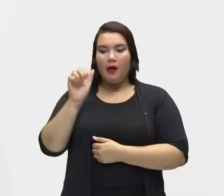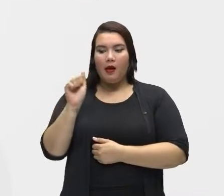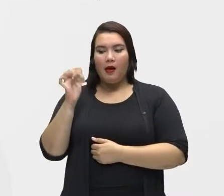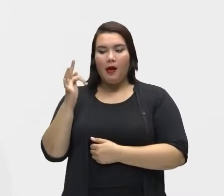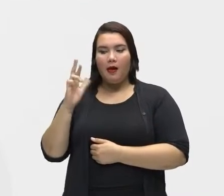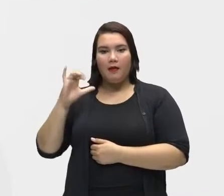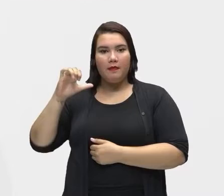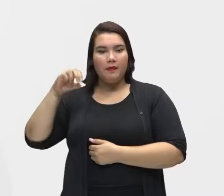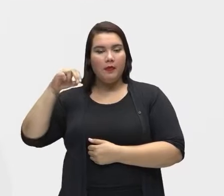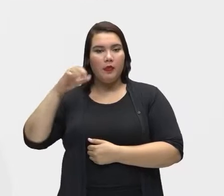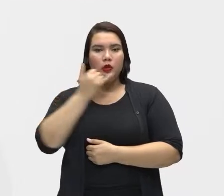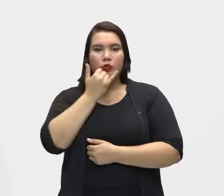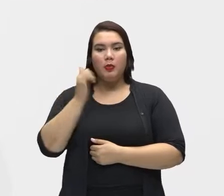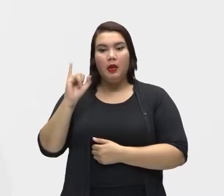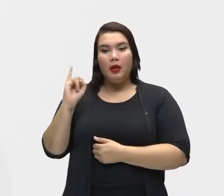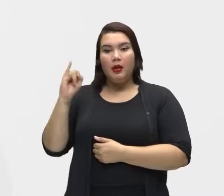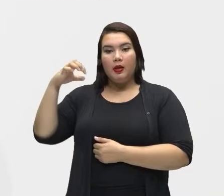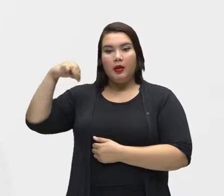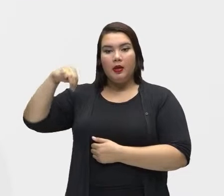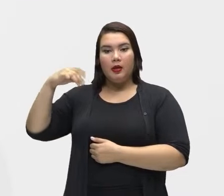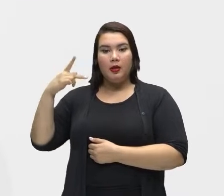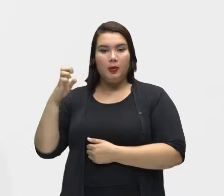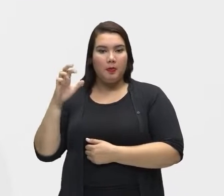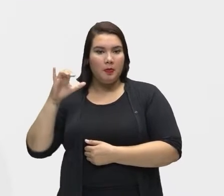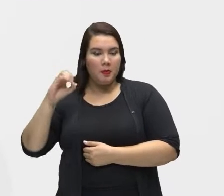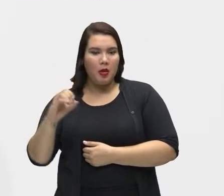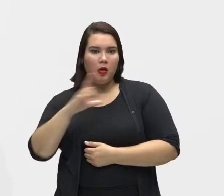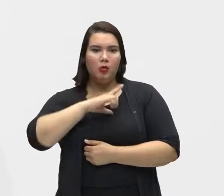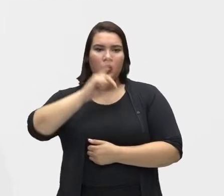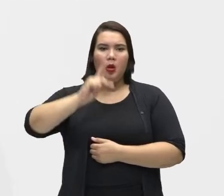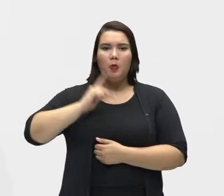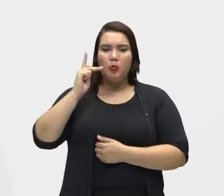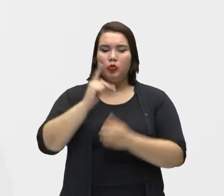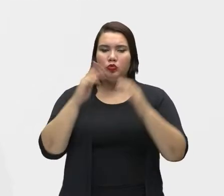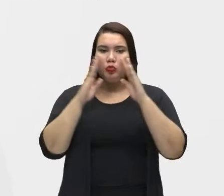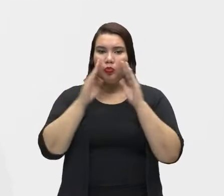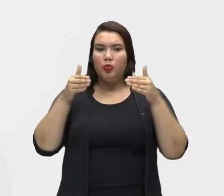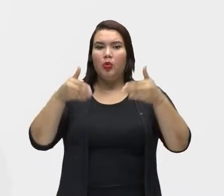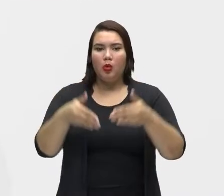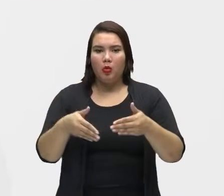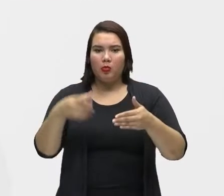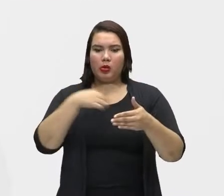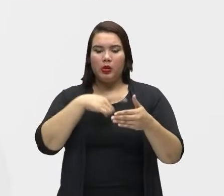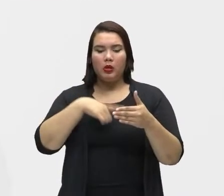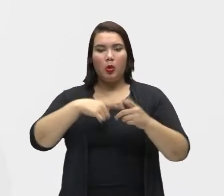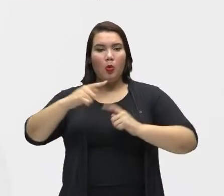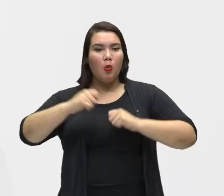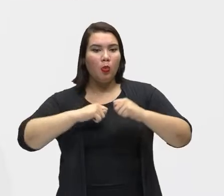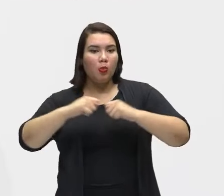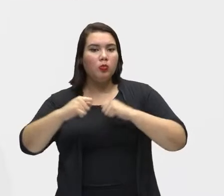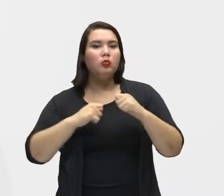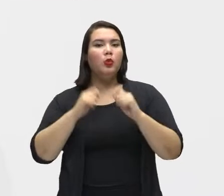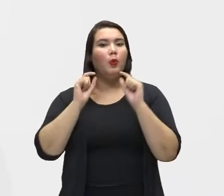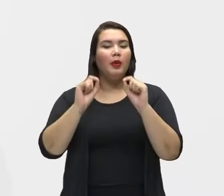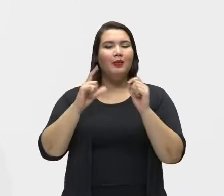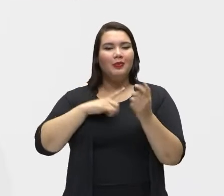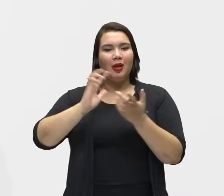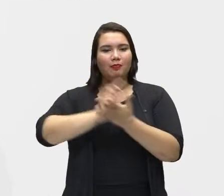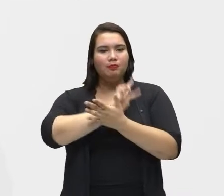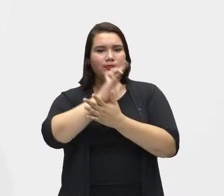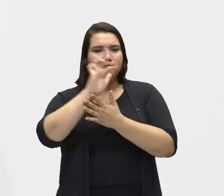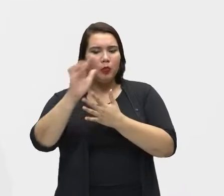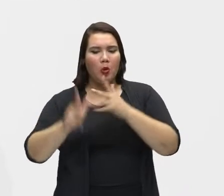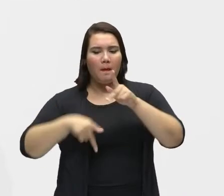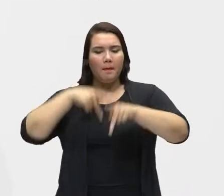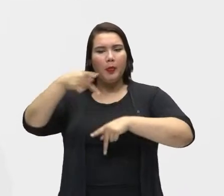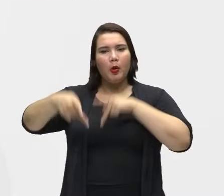um poder político centralizado, tá? Que exerceram um controle sobre uma grande